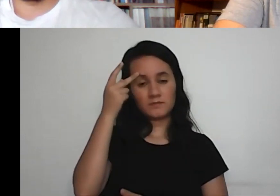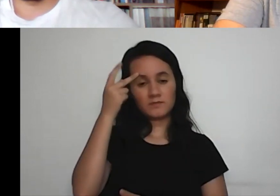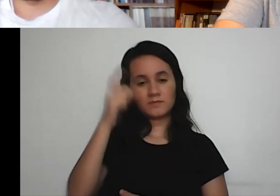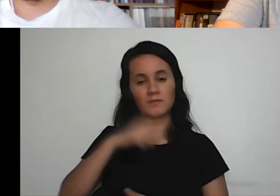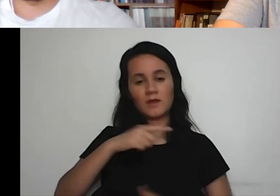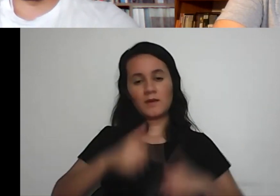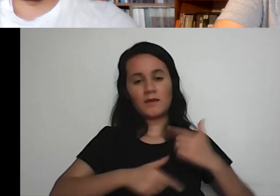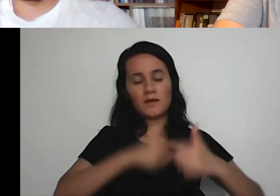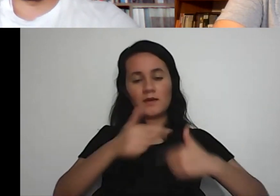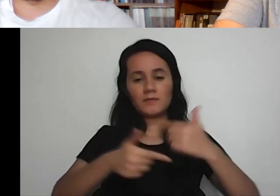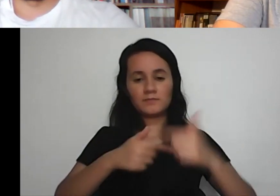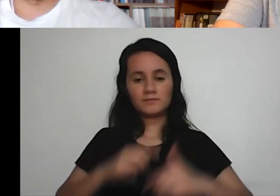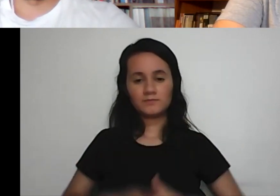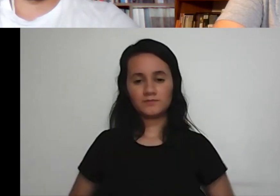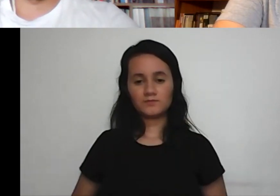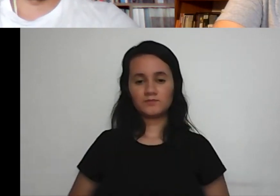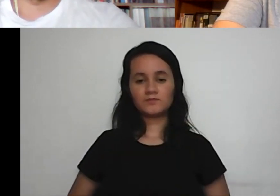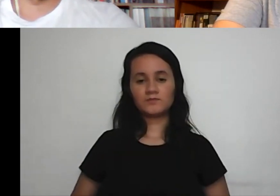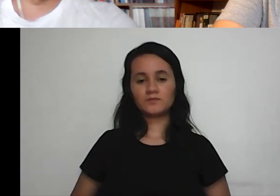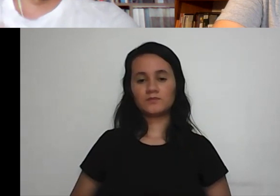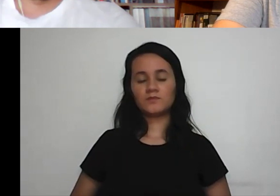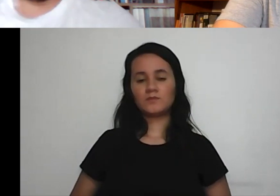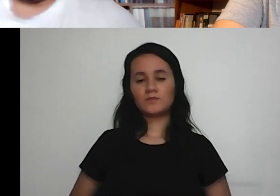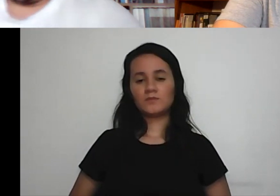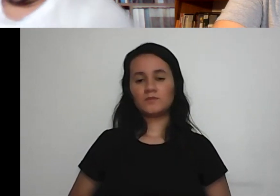trabalho aí de circular